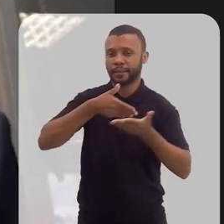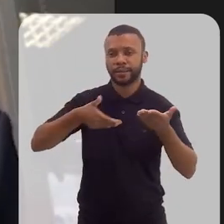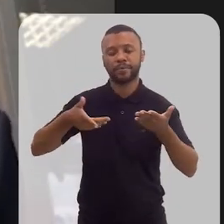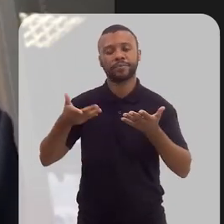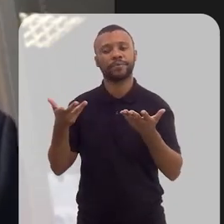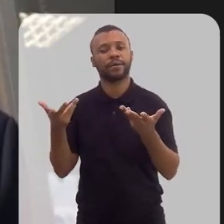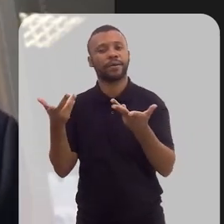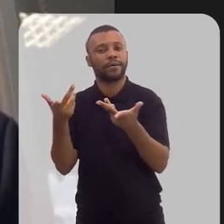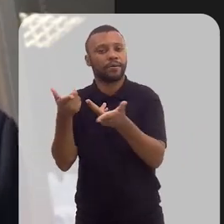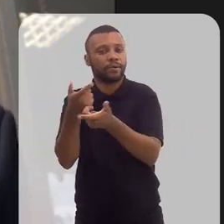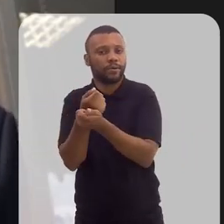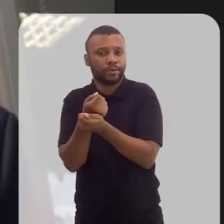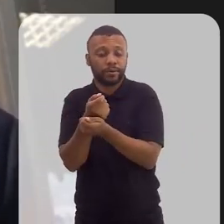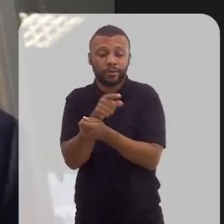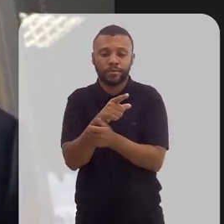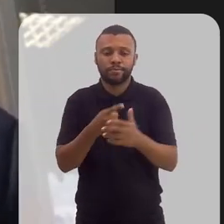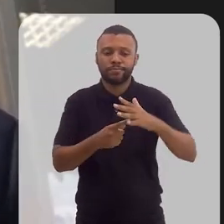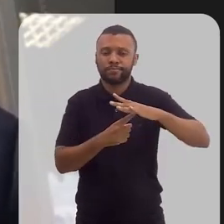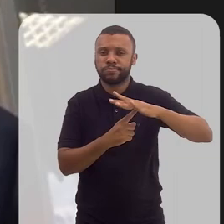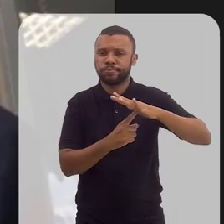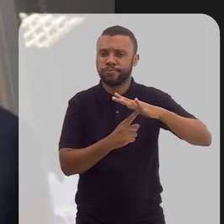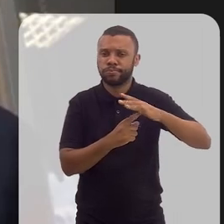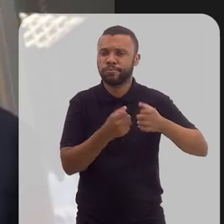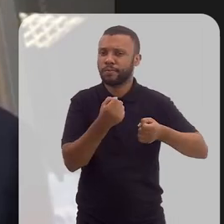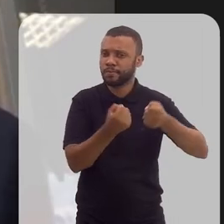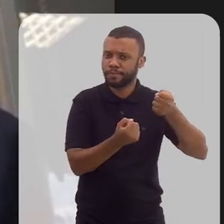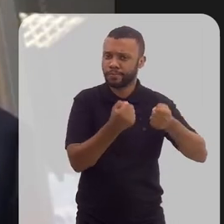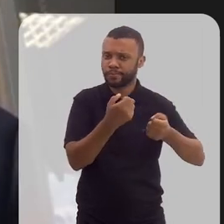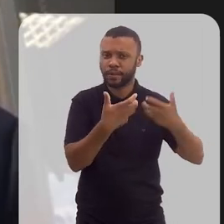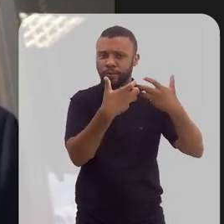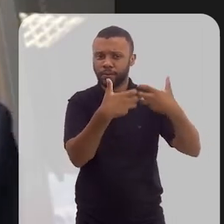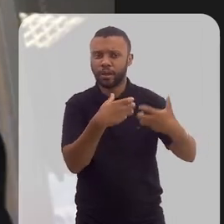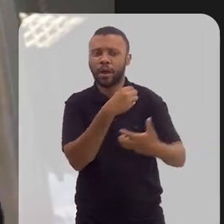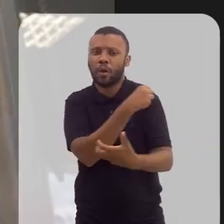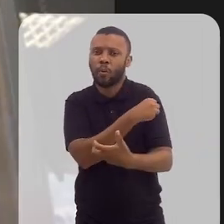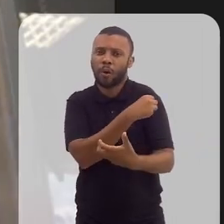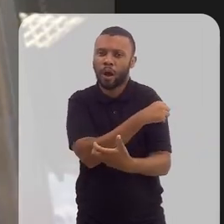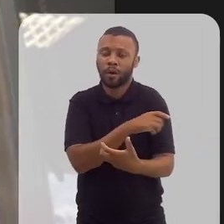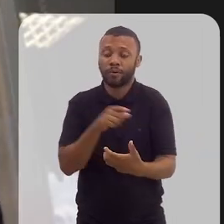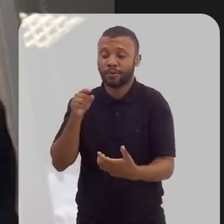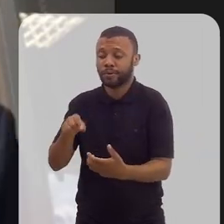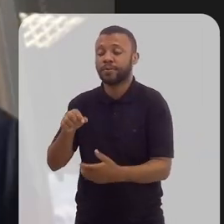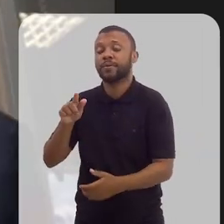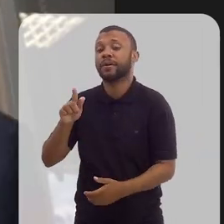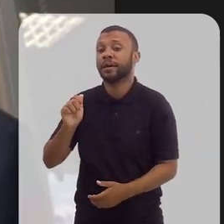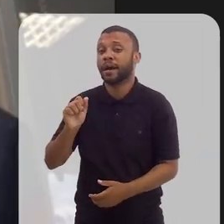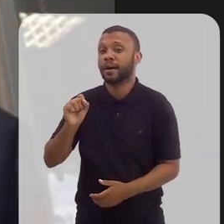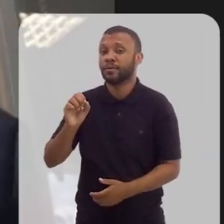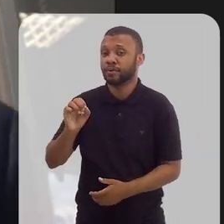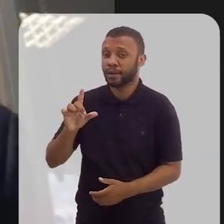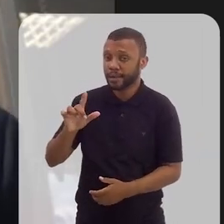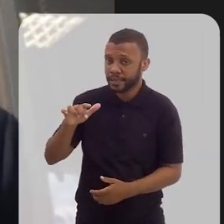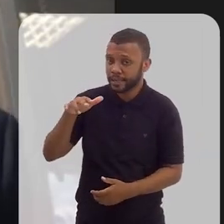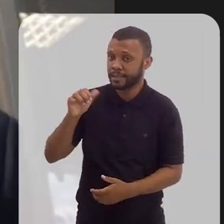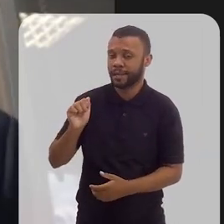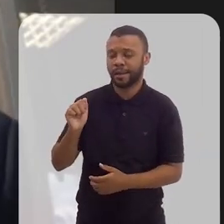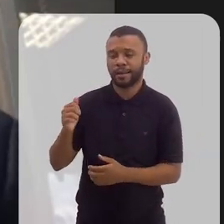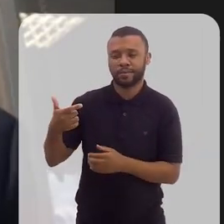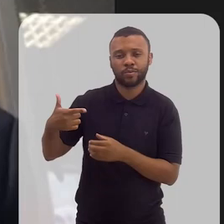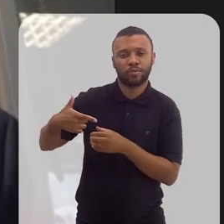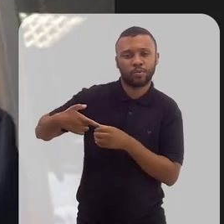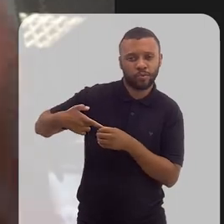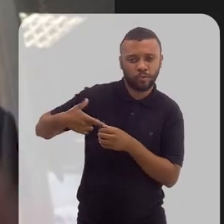eficiência entre o motor do veículo funcionando com etanol e o motor do veículo funcionando com gasolina. E essa